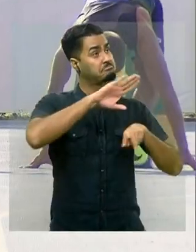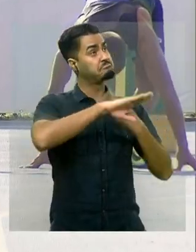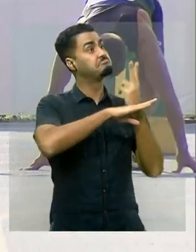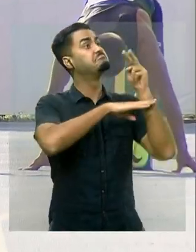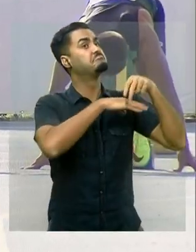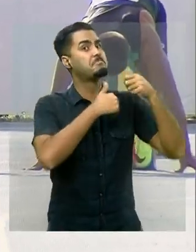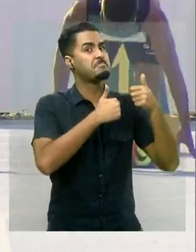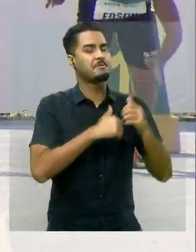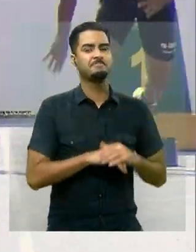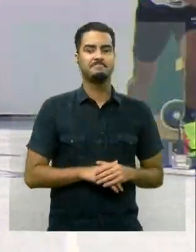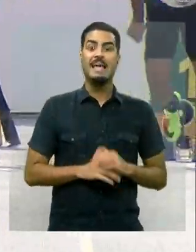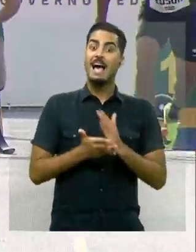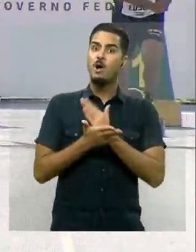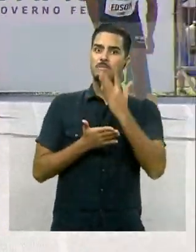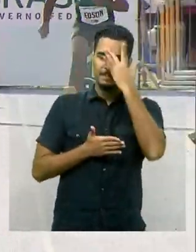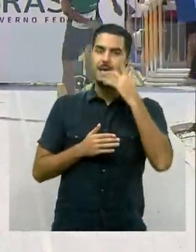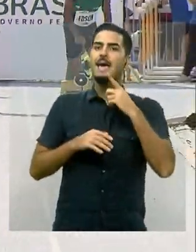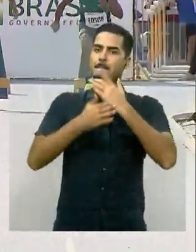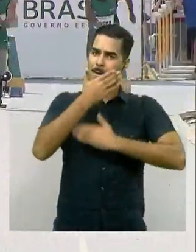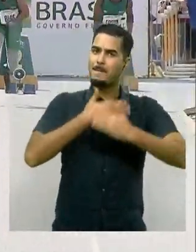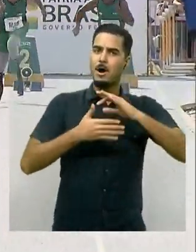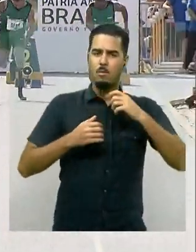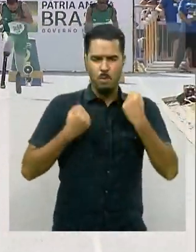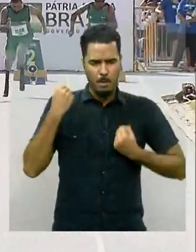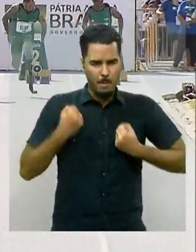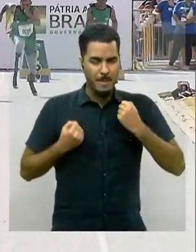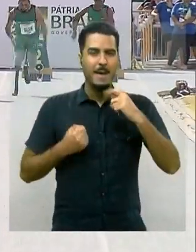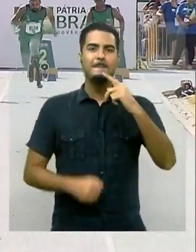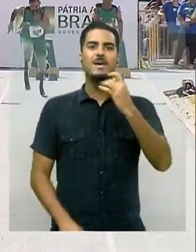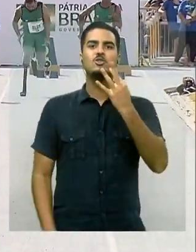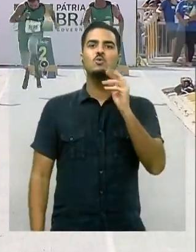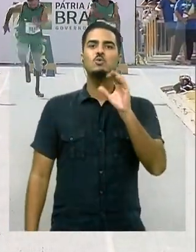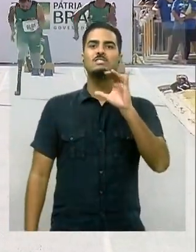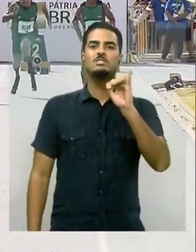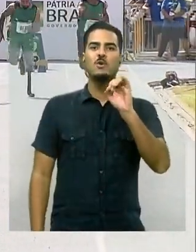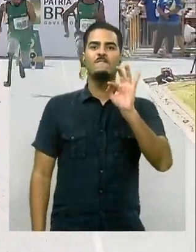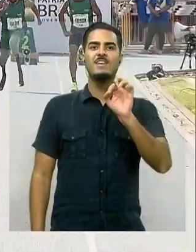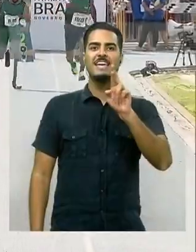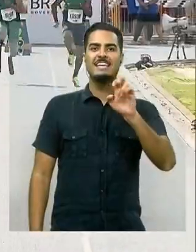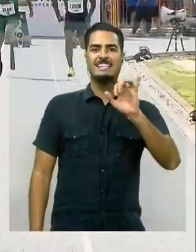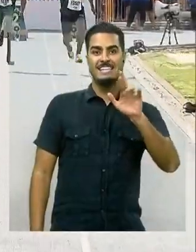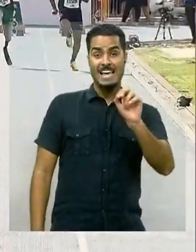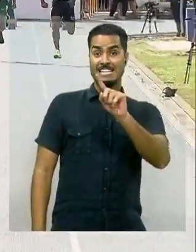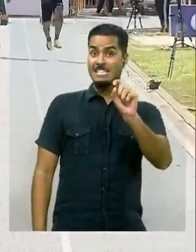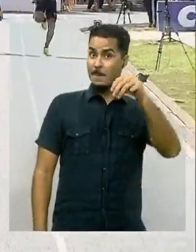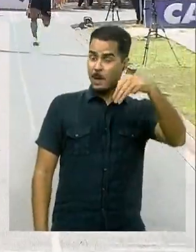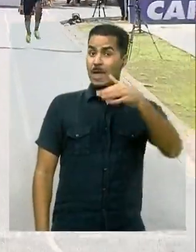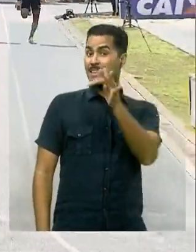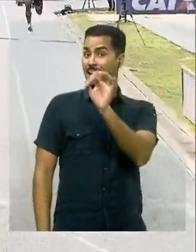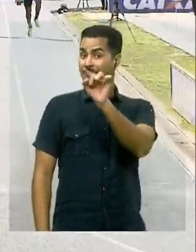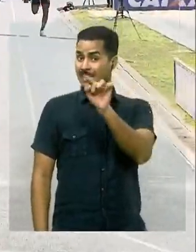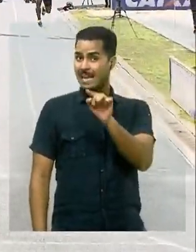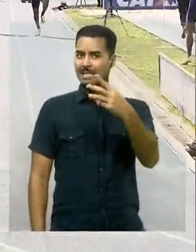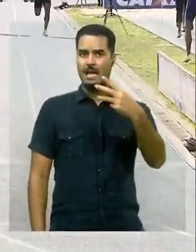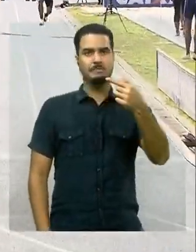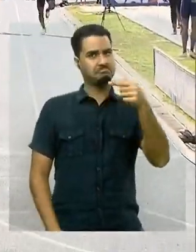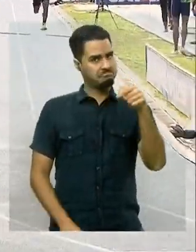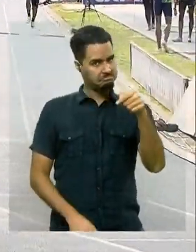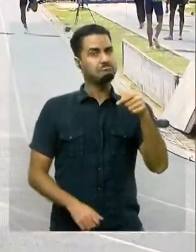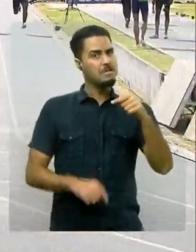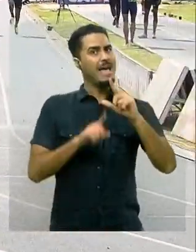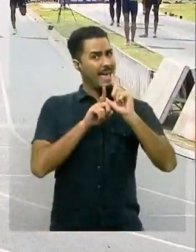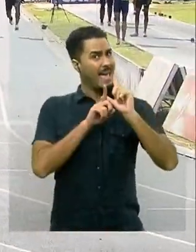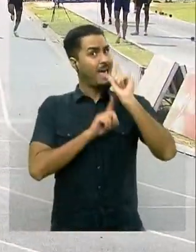teve paralímpico na pista. Petrúcio Ferreira correu os 100 metros em 10:37.